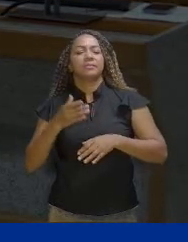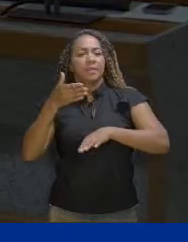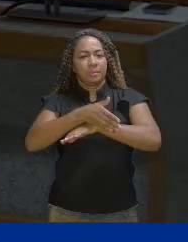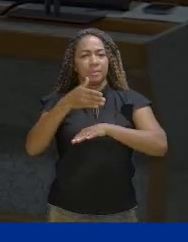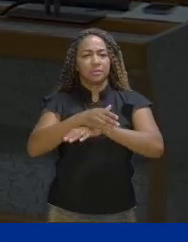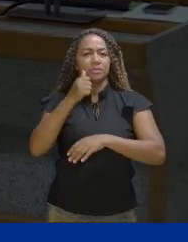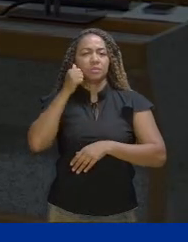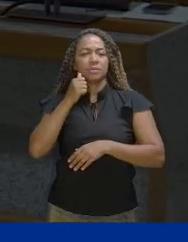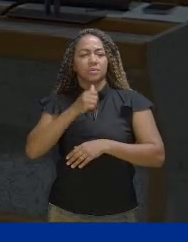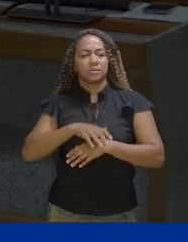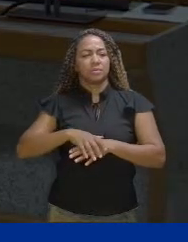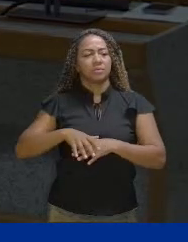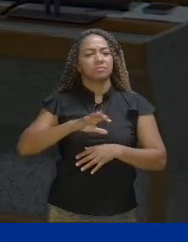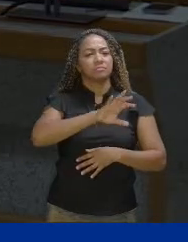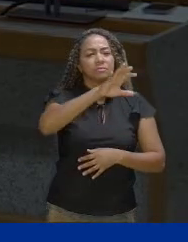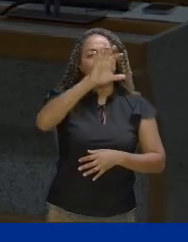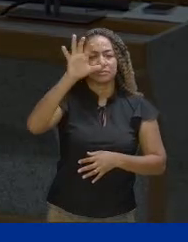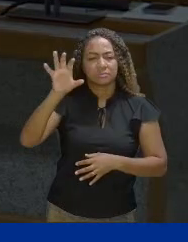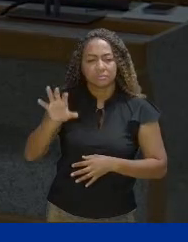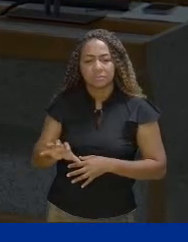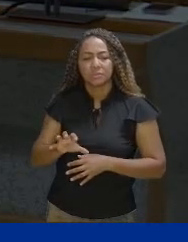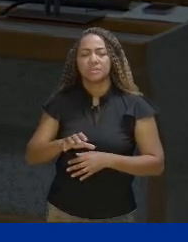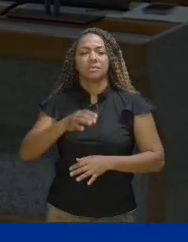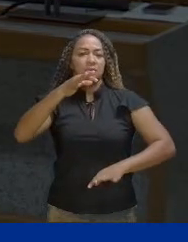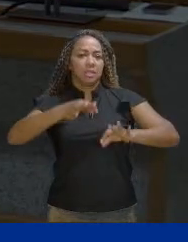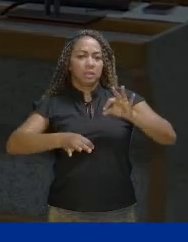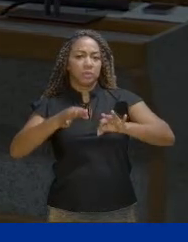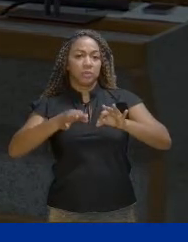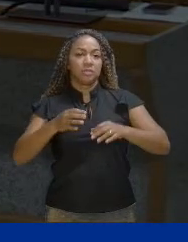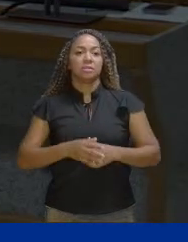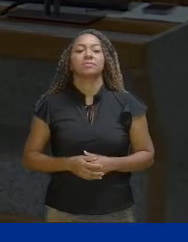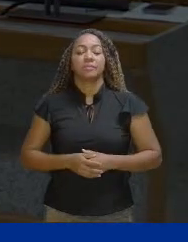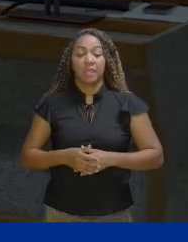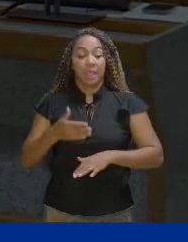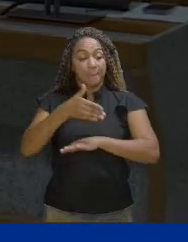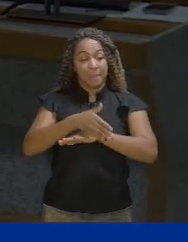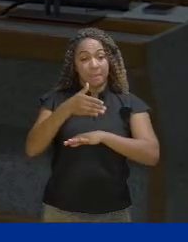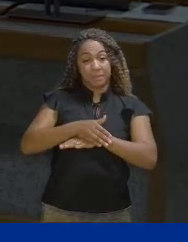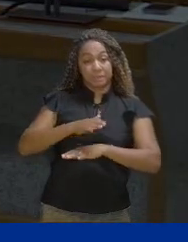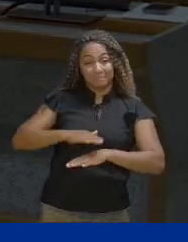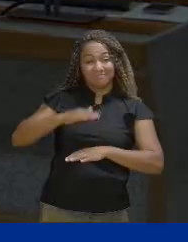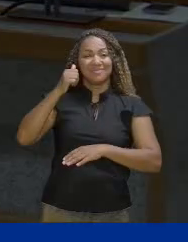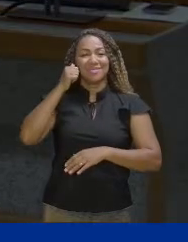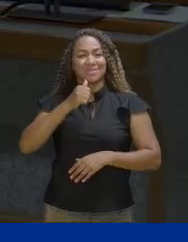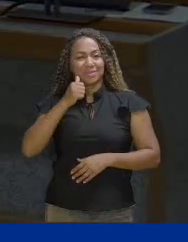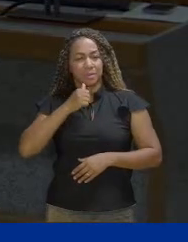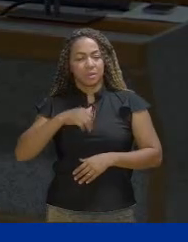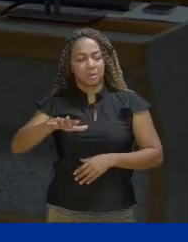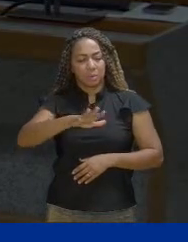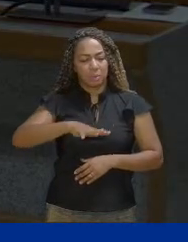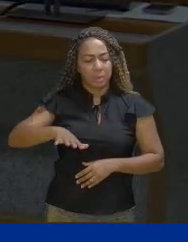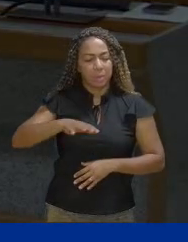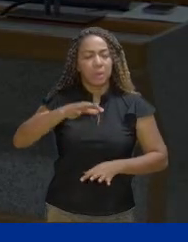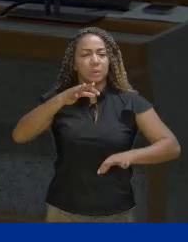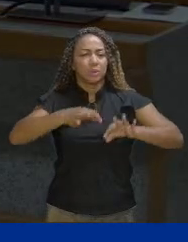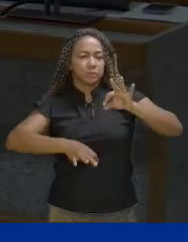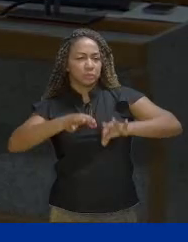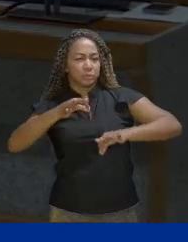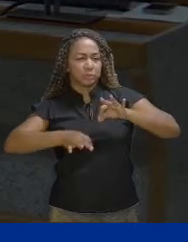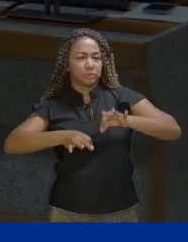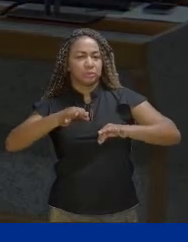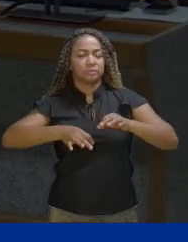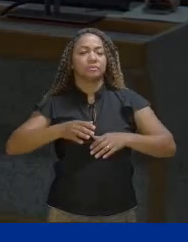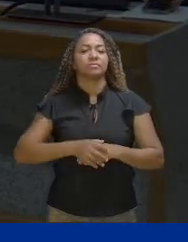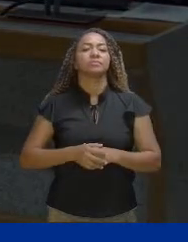mulheres em todos os níveis da justiça. A participação de mais uma mulher entre os juízes deste tribunal vai